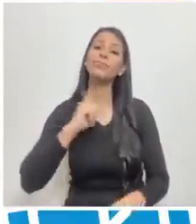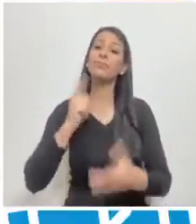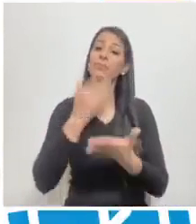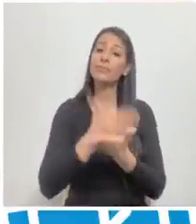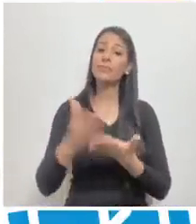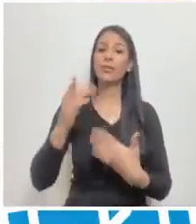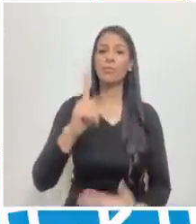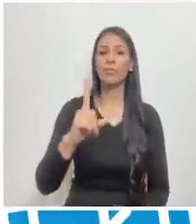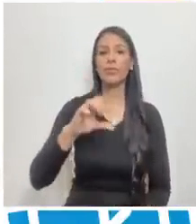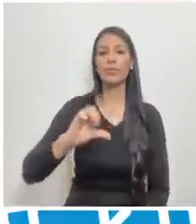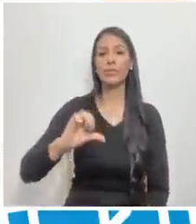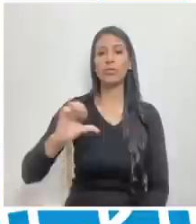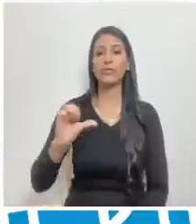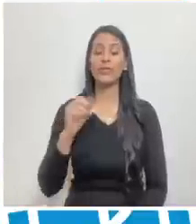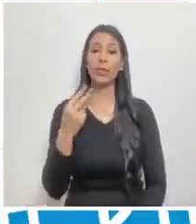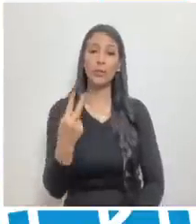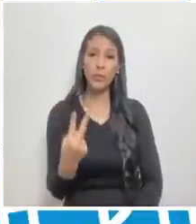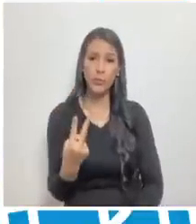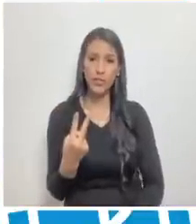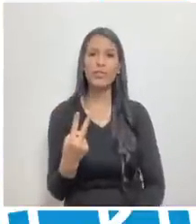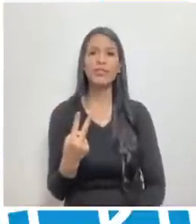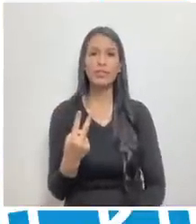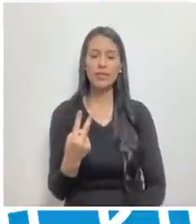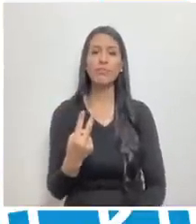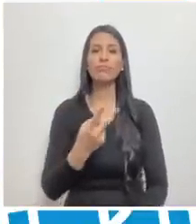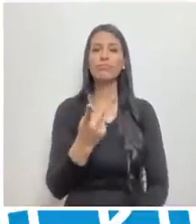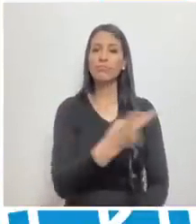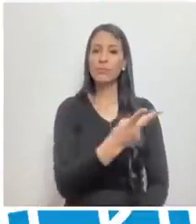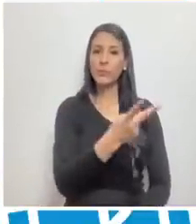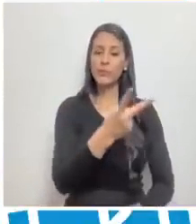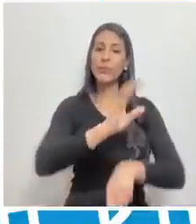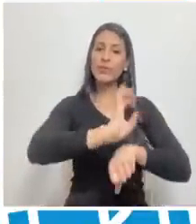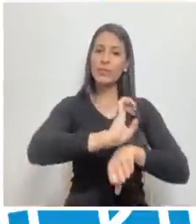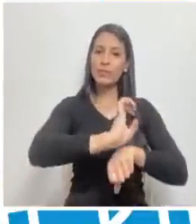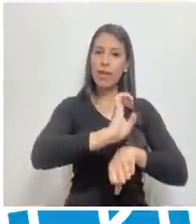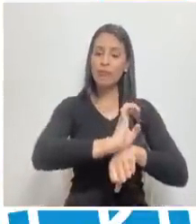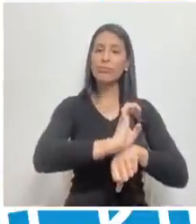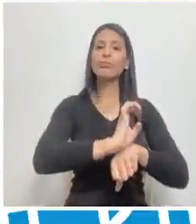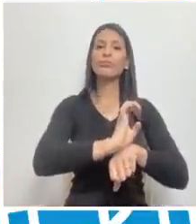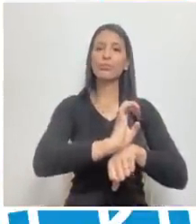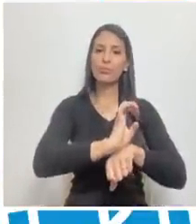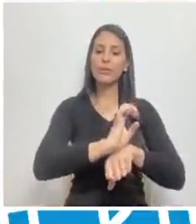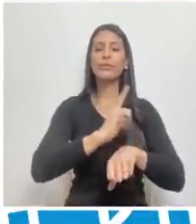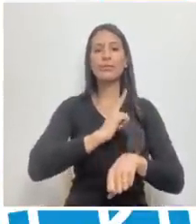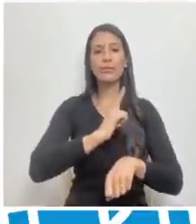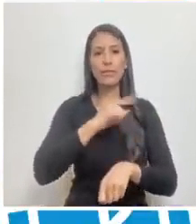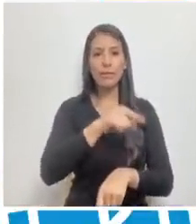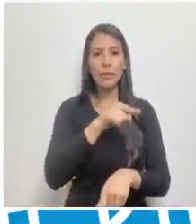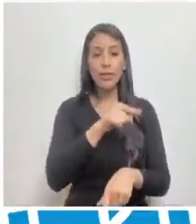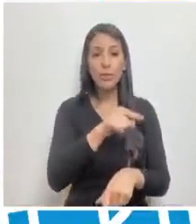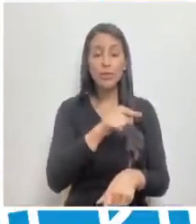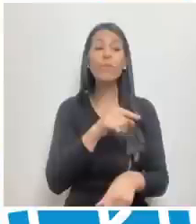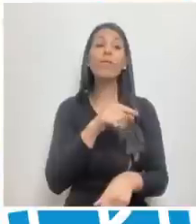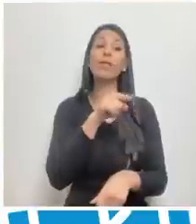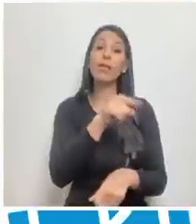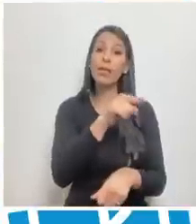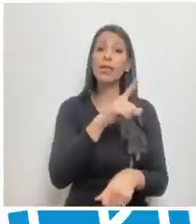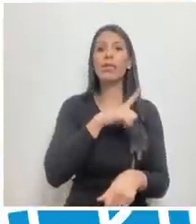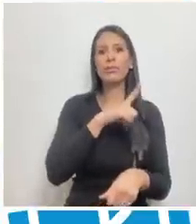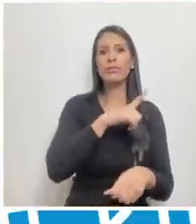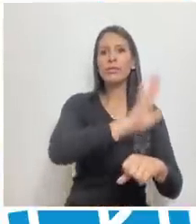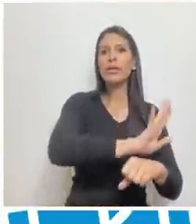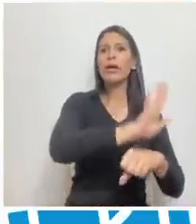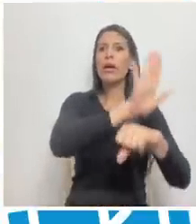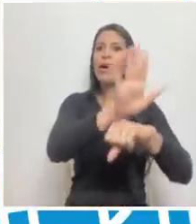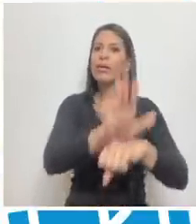1992, passaram a incorporar e a desenvolver, né, práticas de avaliação de suas redes que muito contribuíram para a melhoria